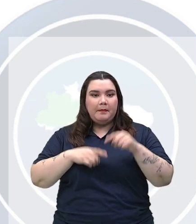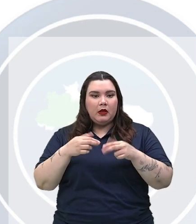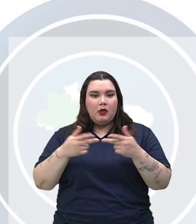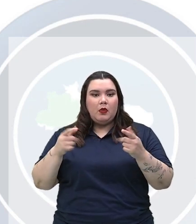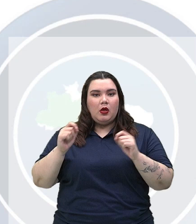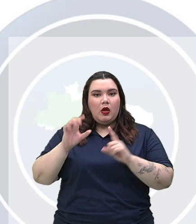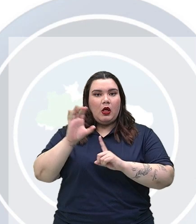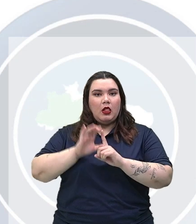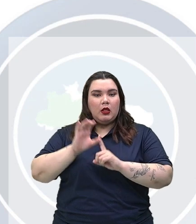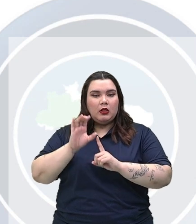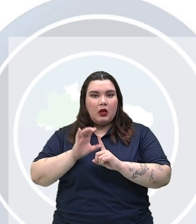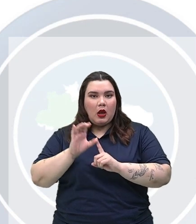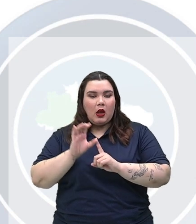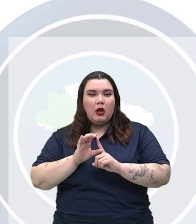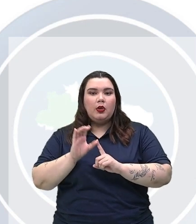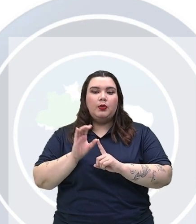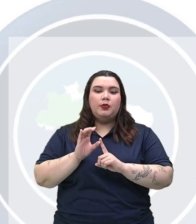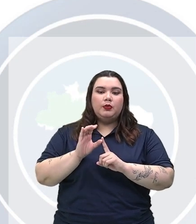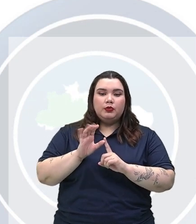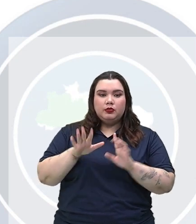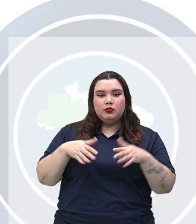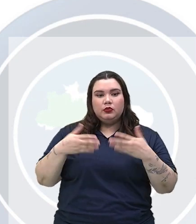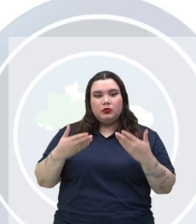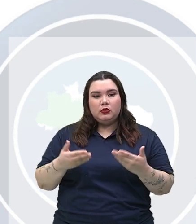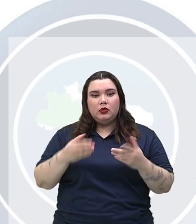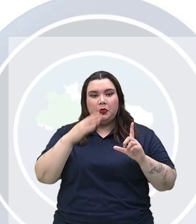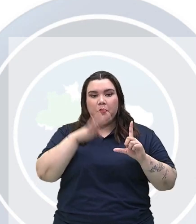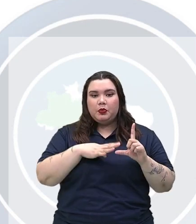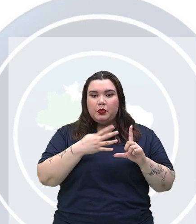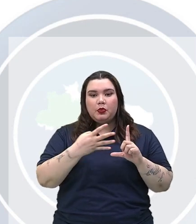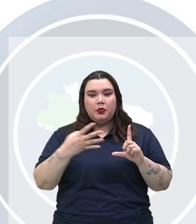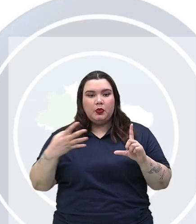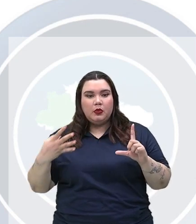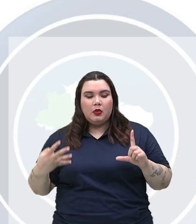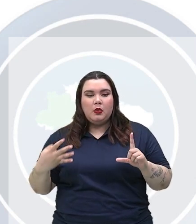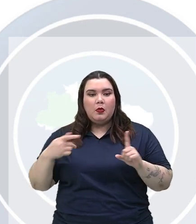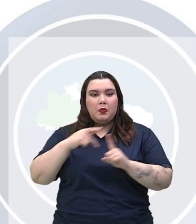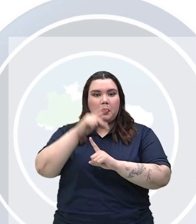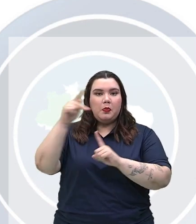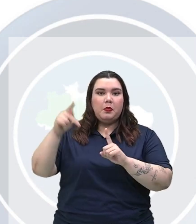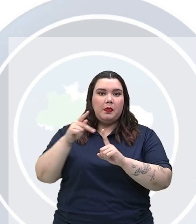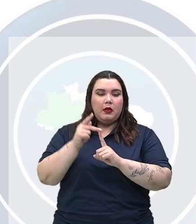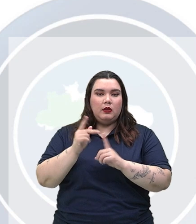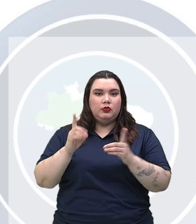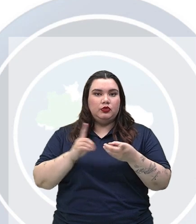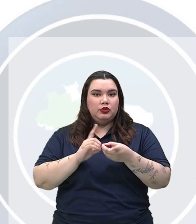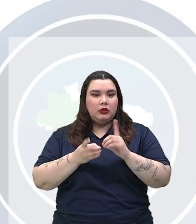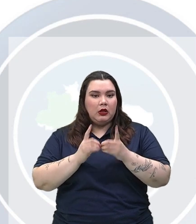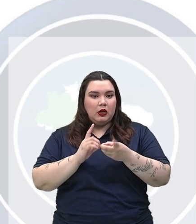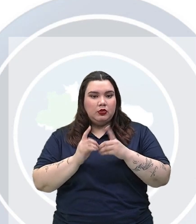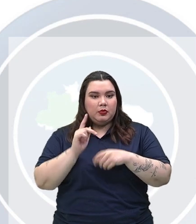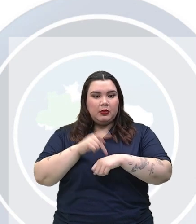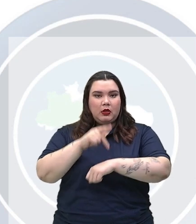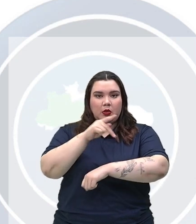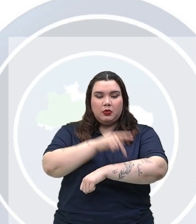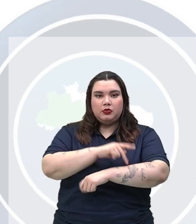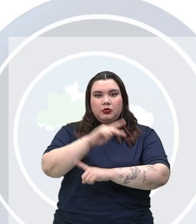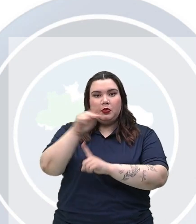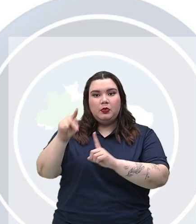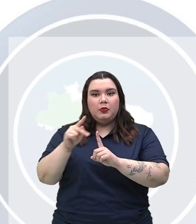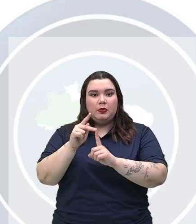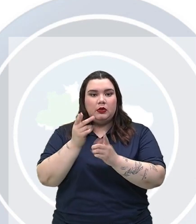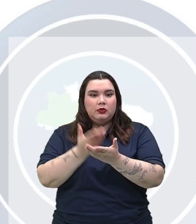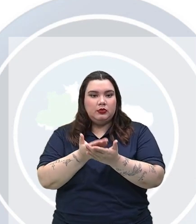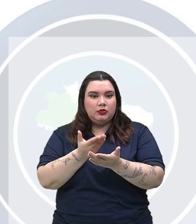calendário, né, de cada período, o cronograma, o plano didático pedagógico, o plano de